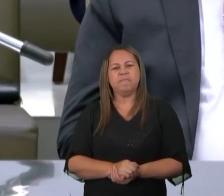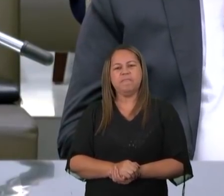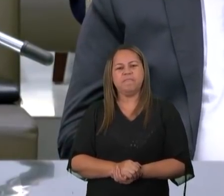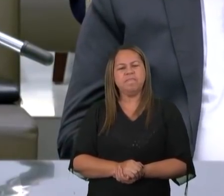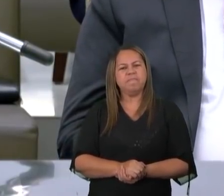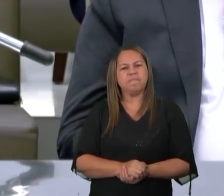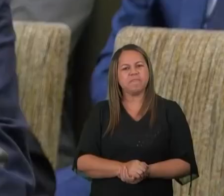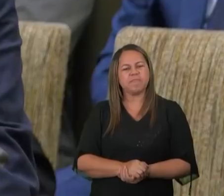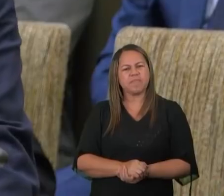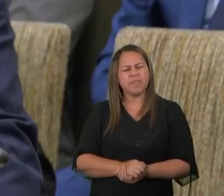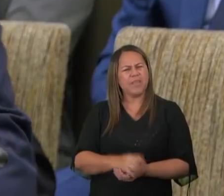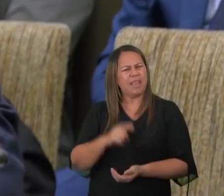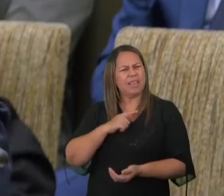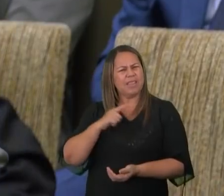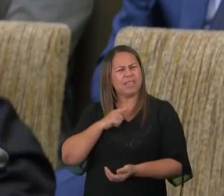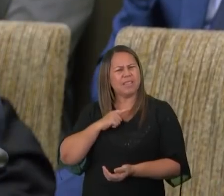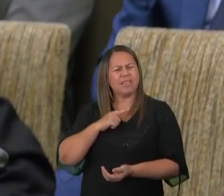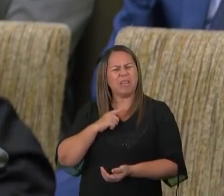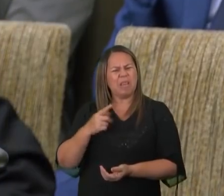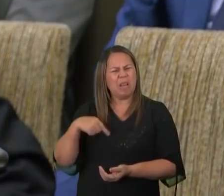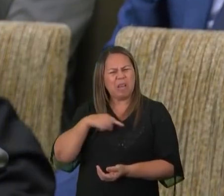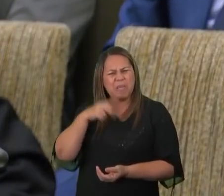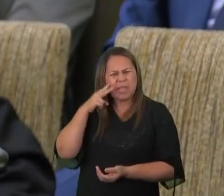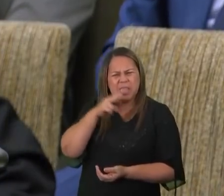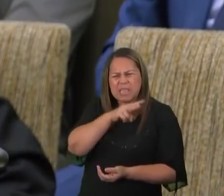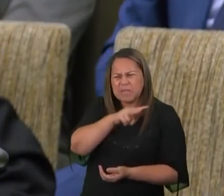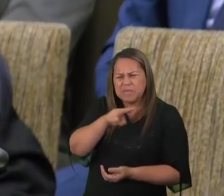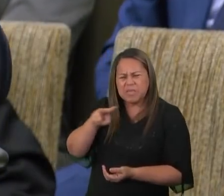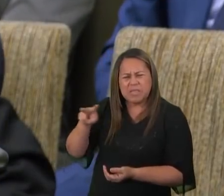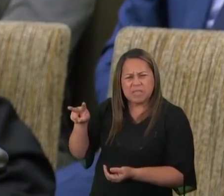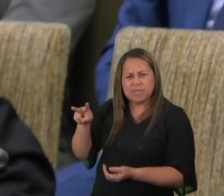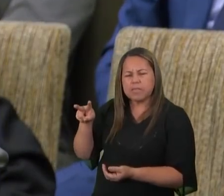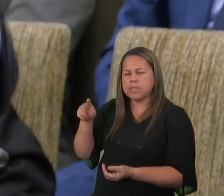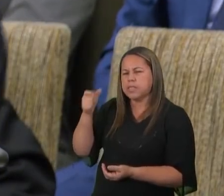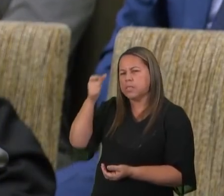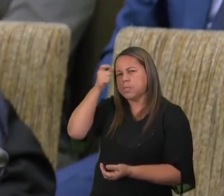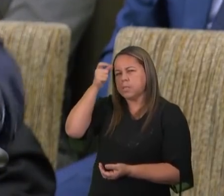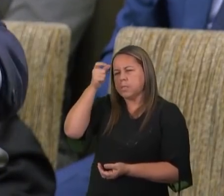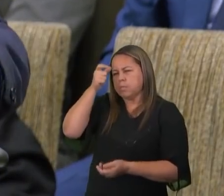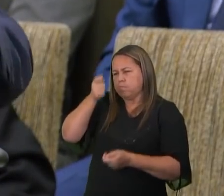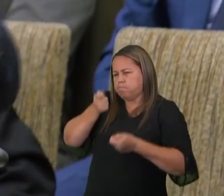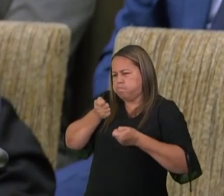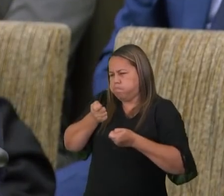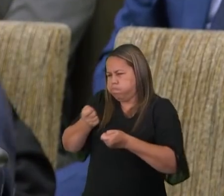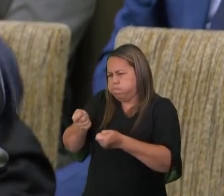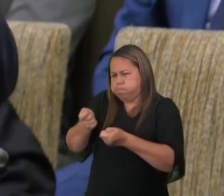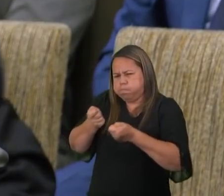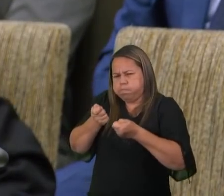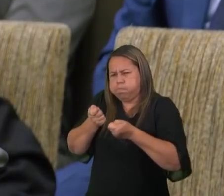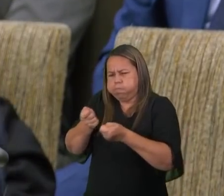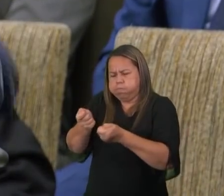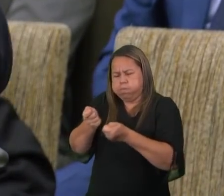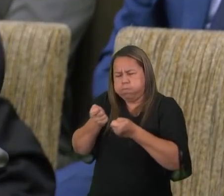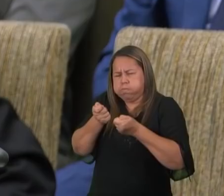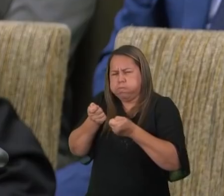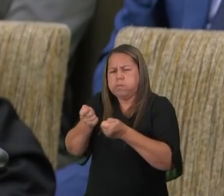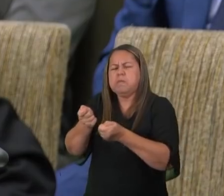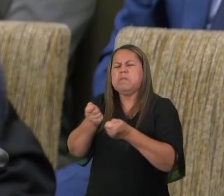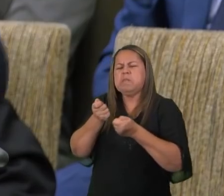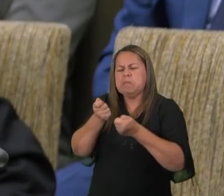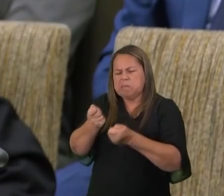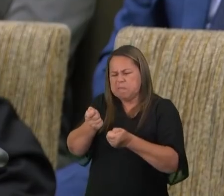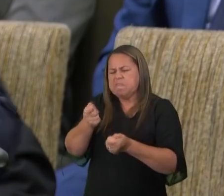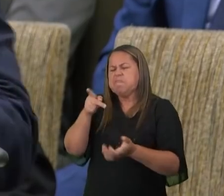E temos visto, irmãos, que o inimigo da minha e da tua alma tem investido de forma tão ferrenha, tão forte, tão